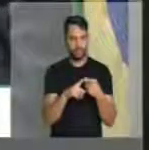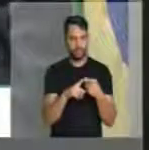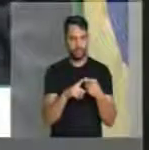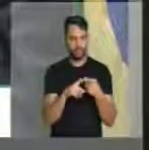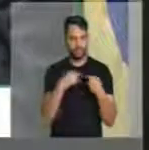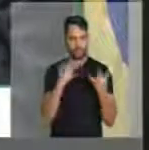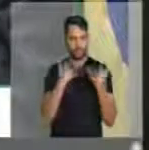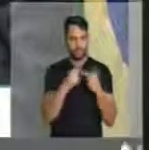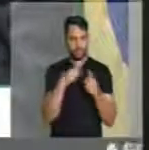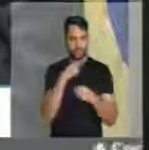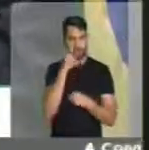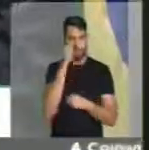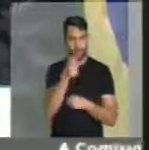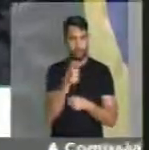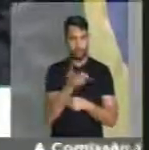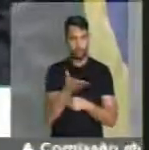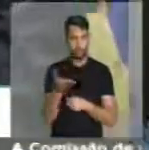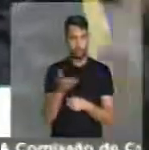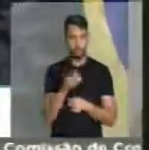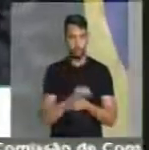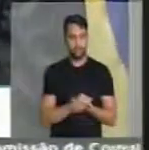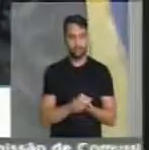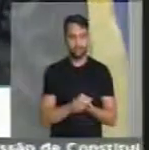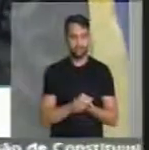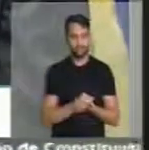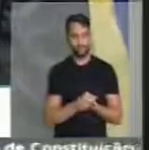um fenômeno interessante.